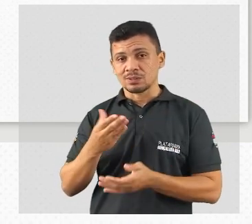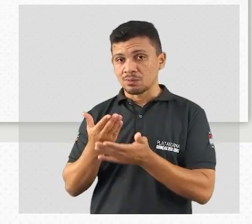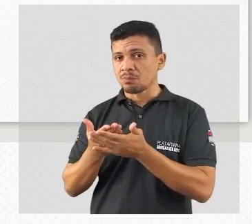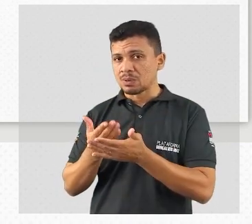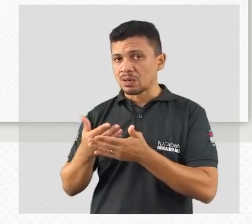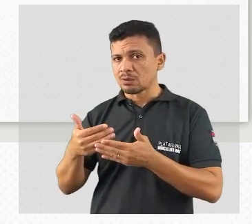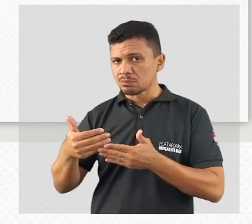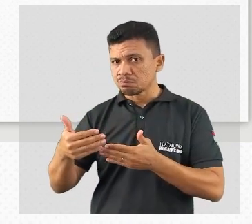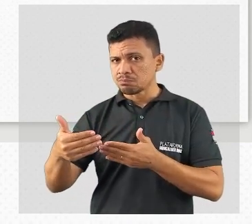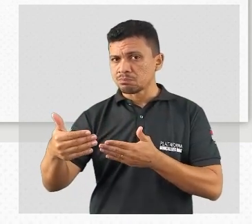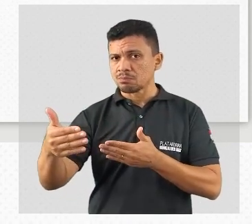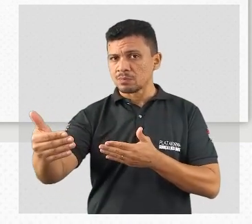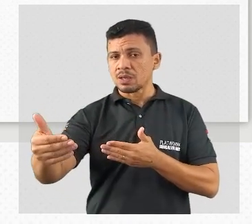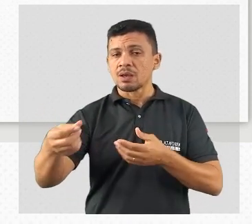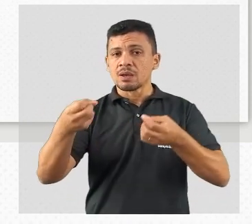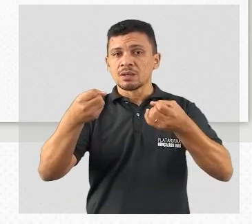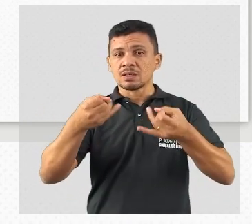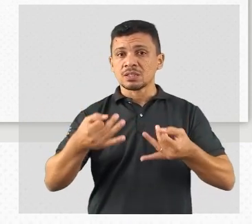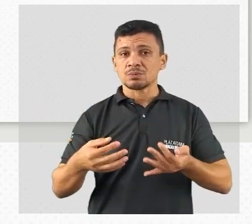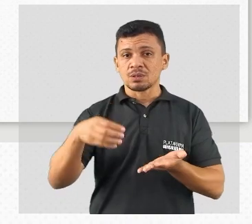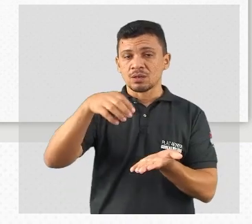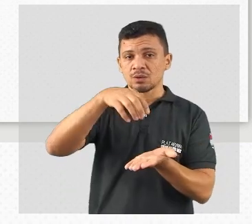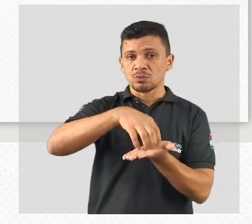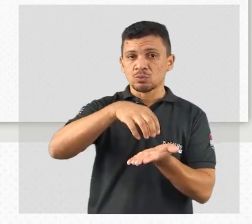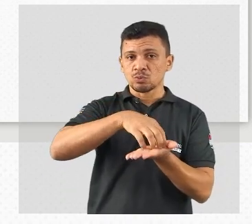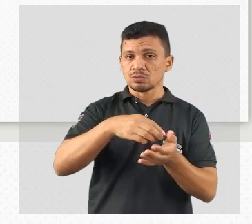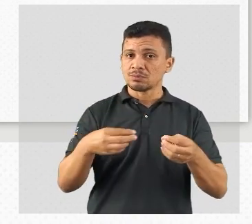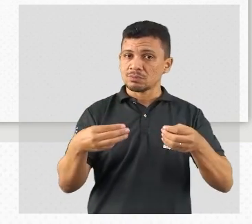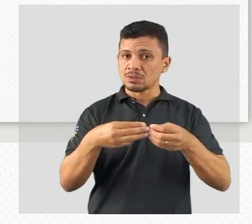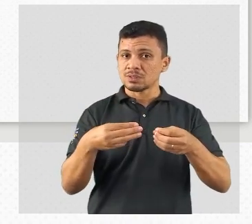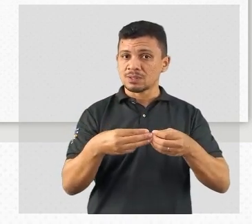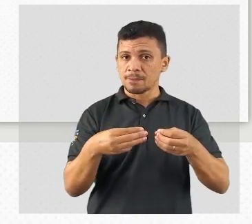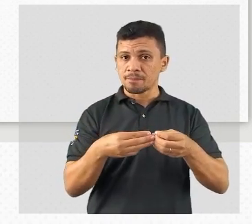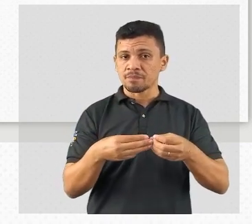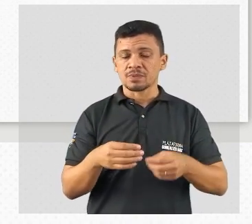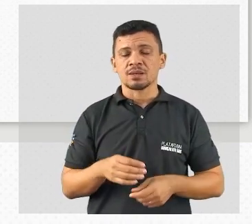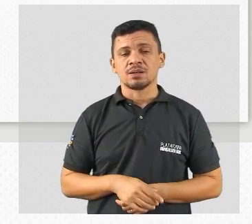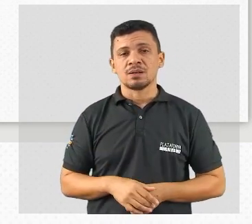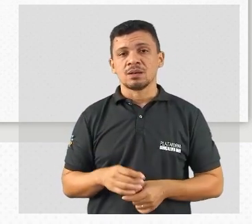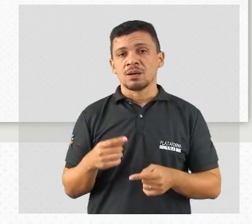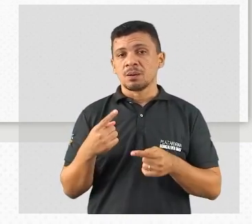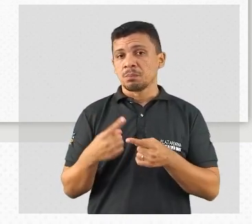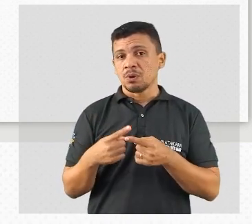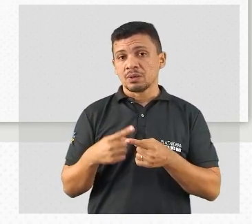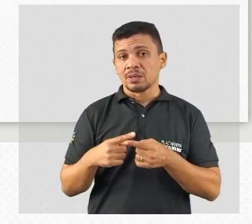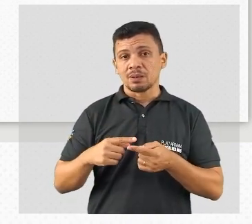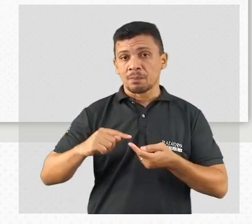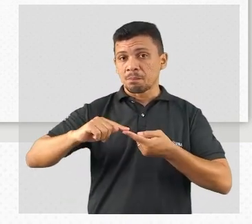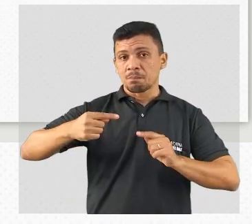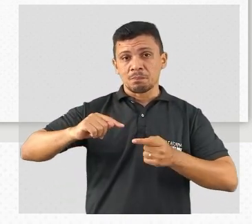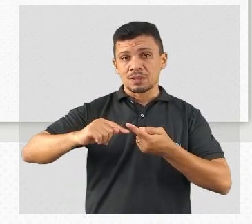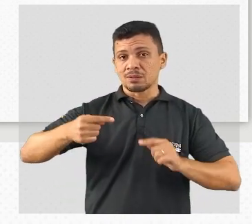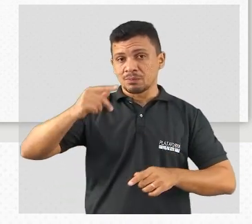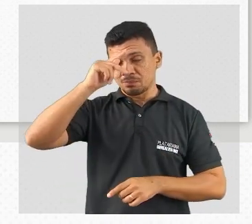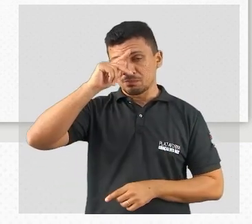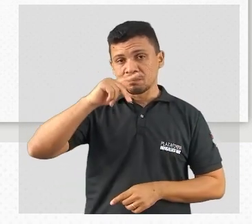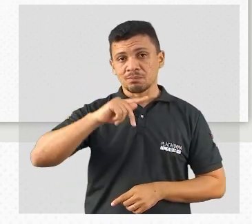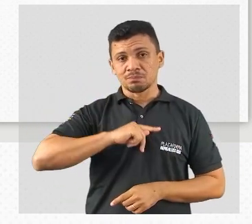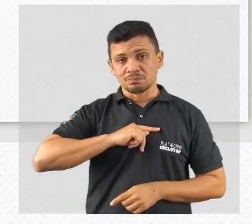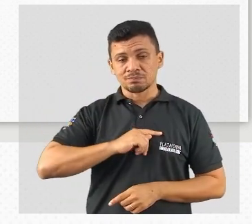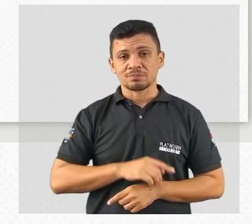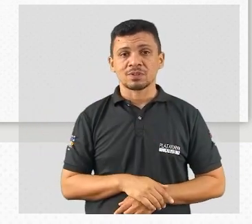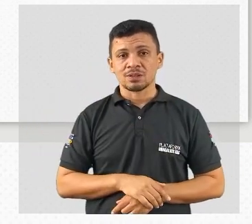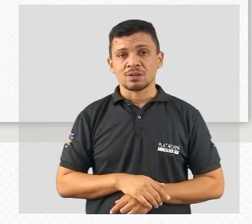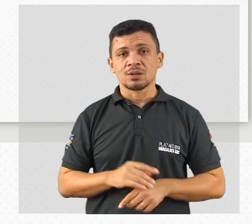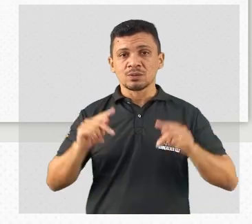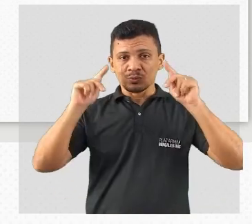vai falar especificamente do núcleo da célula eucarionte, porque a gente vai falar do nosso material genético, né? Quando eu falo do nosso, não só